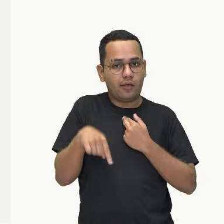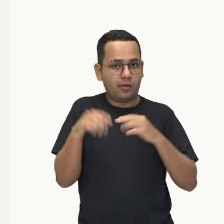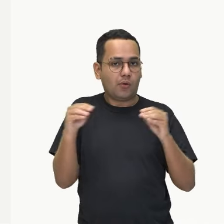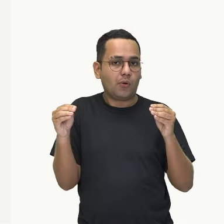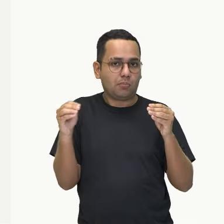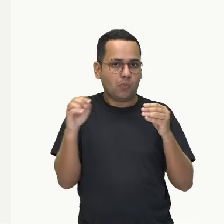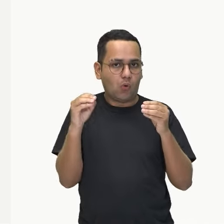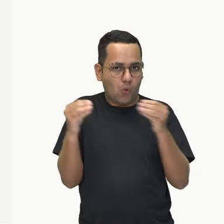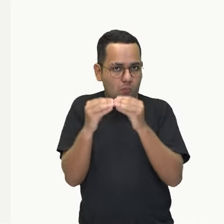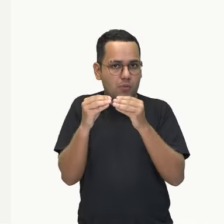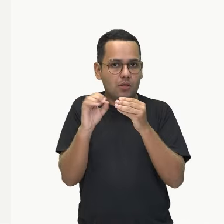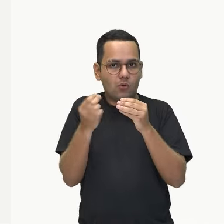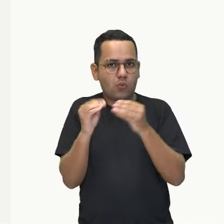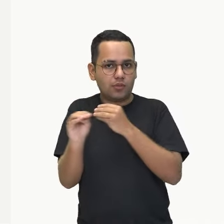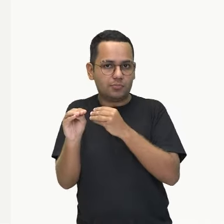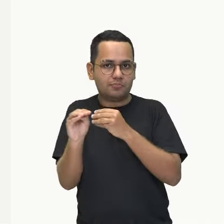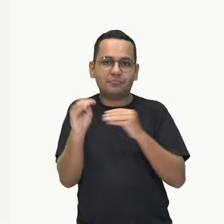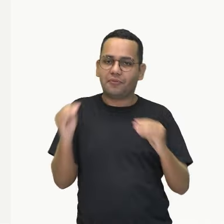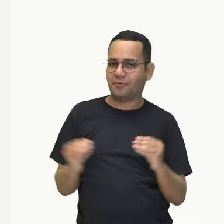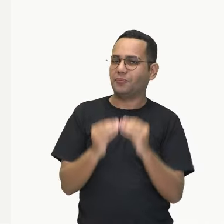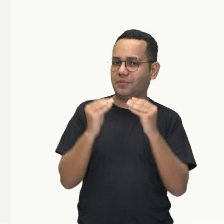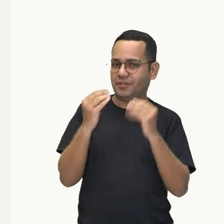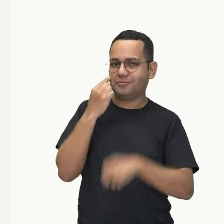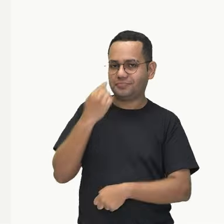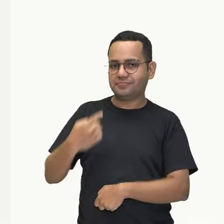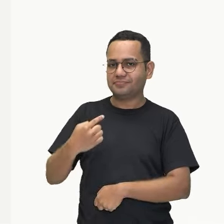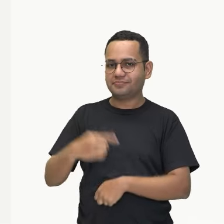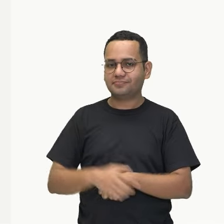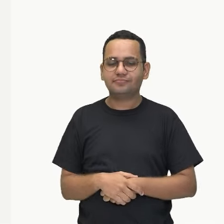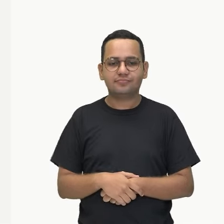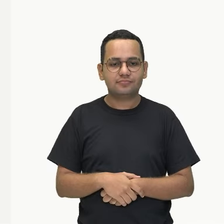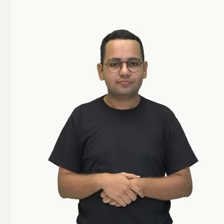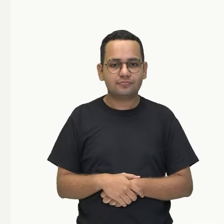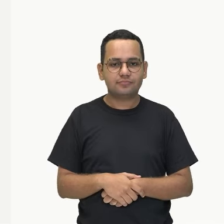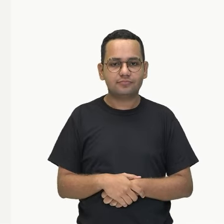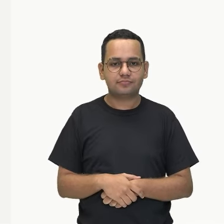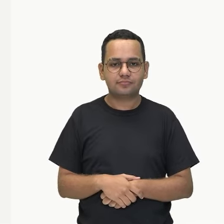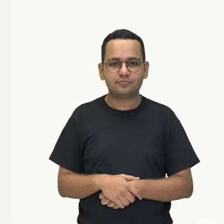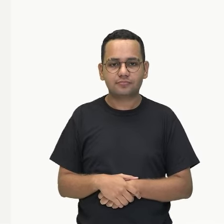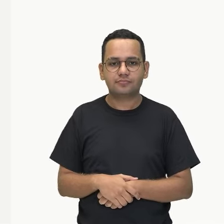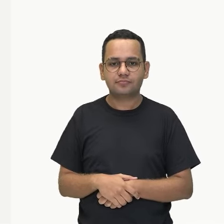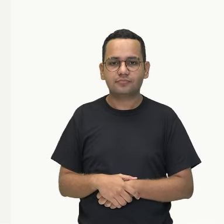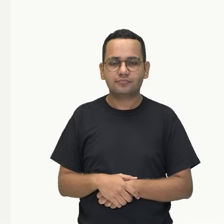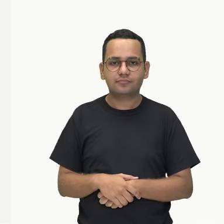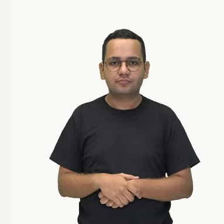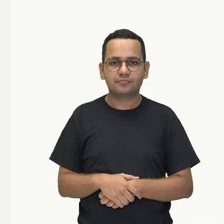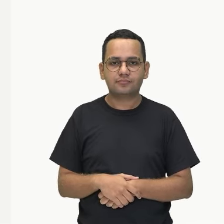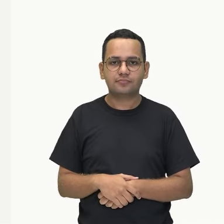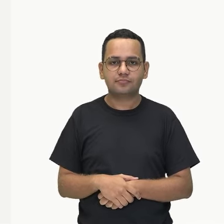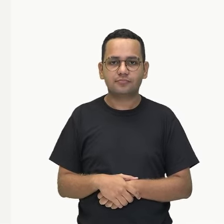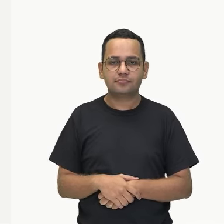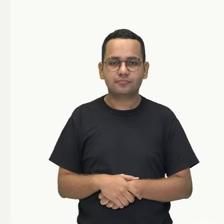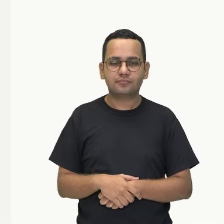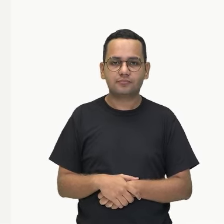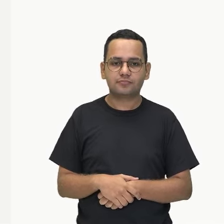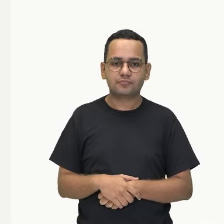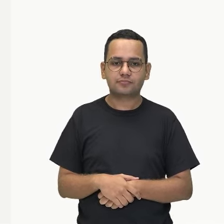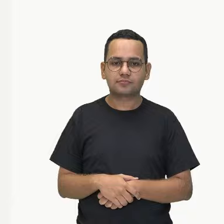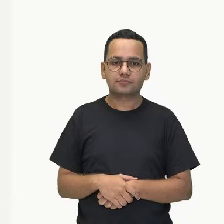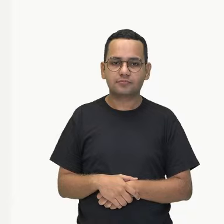termos semelhantes? Sim, aqui nós temos termos semelhantes. Ok?